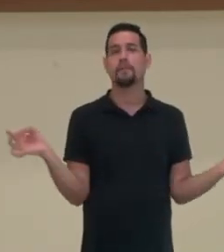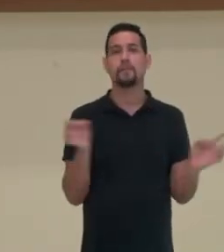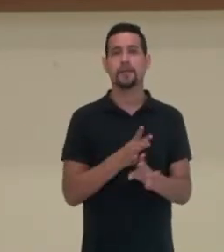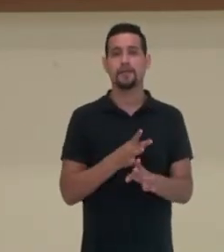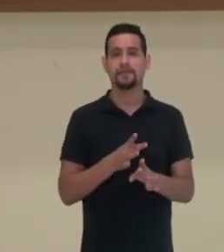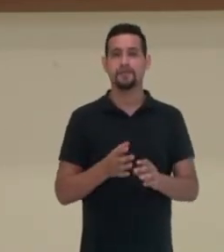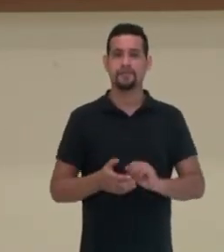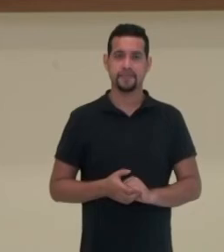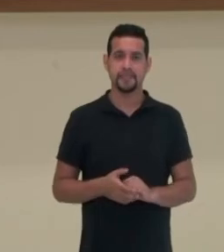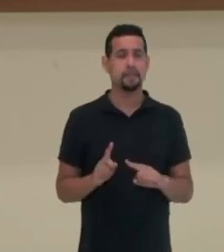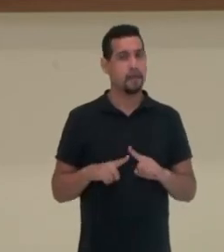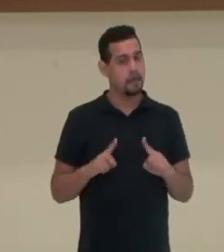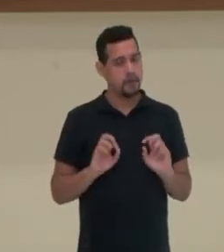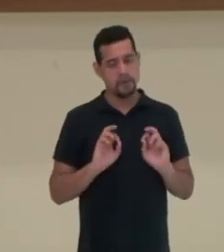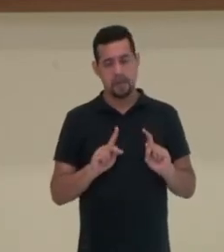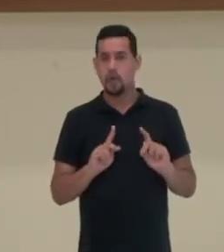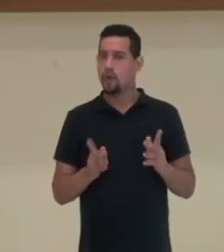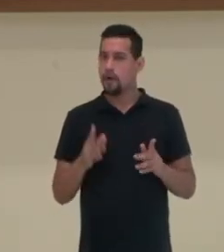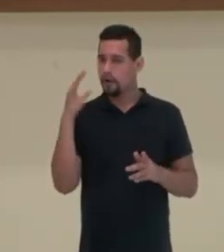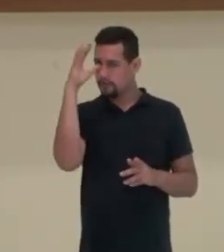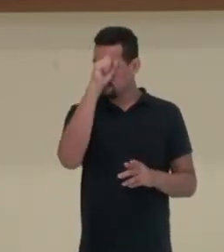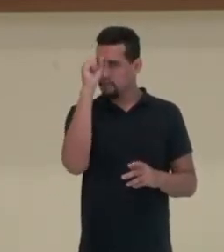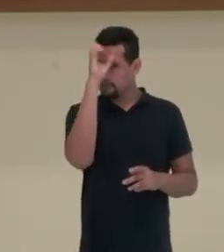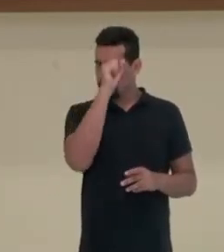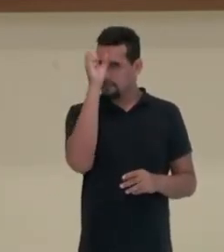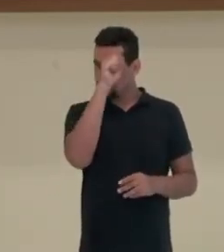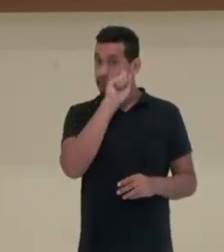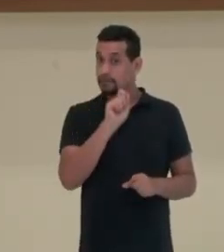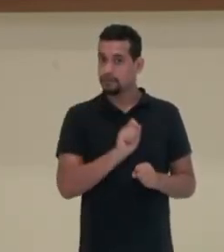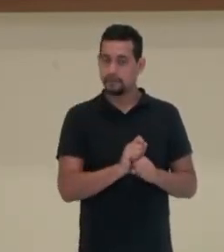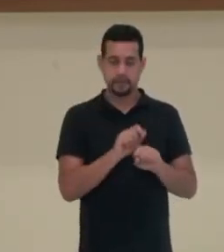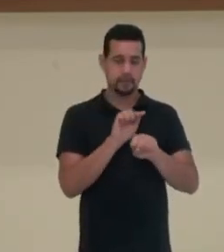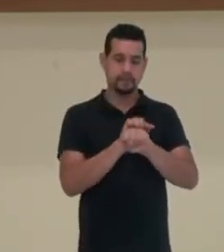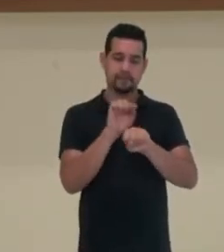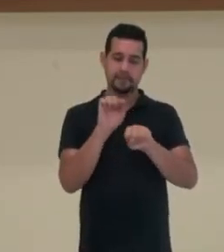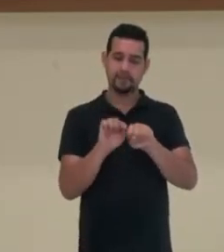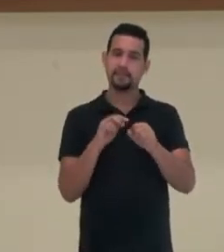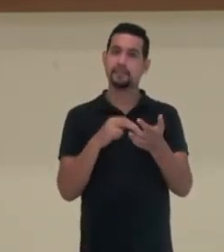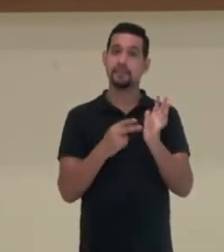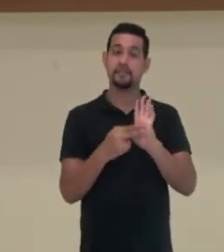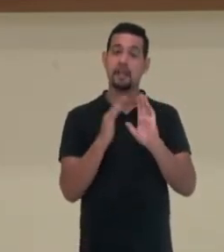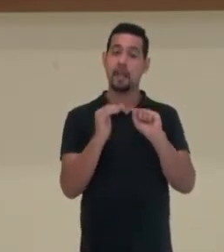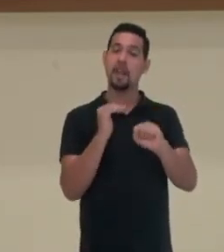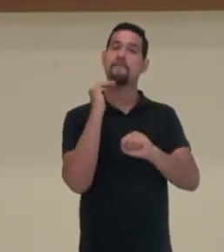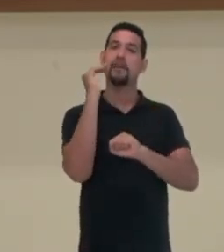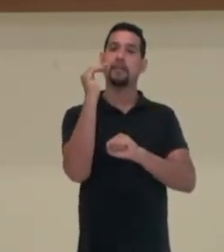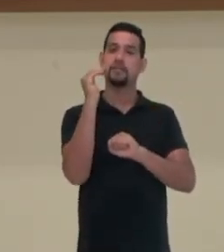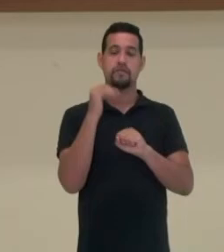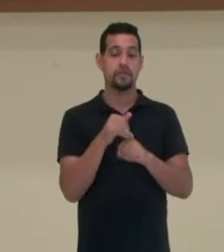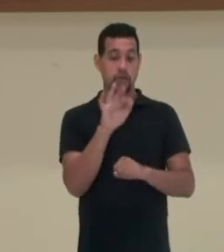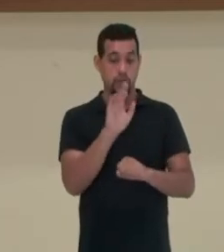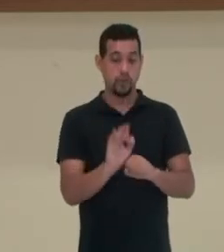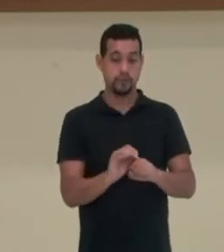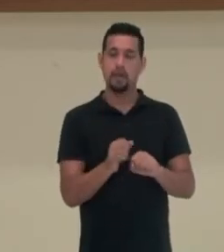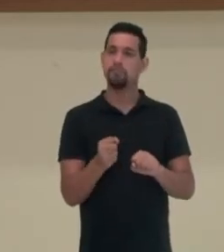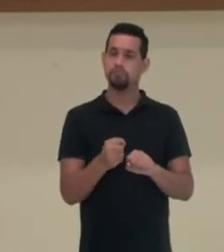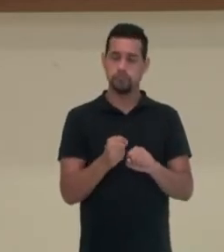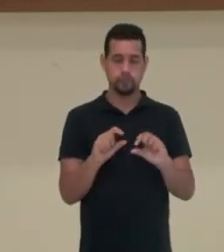resposta, ok? Então, muito bem, hoje você aprendeu que o chapéuzinho é elevado. Você digita a